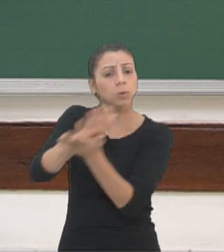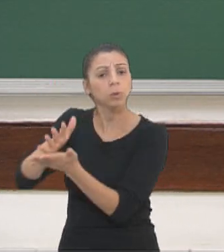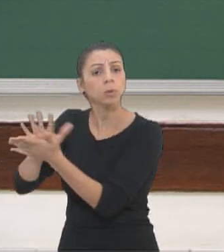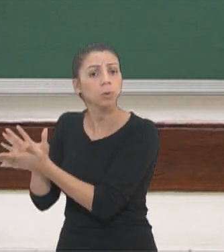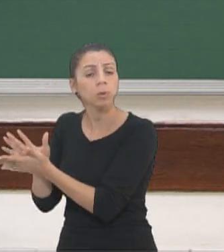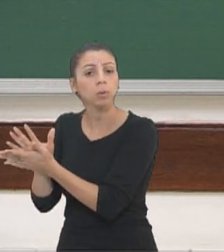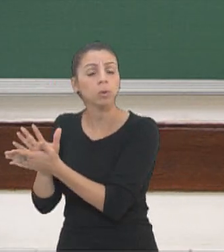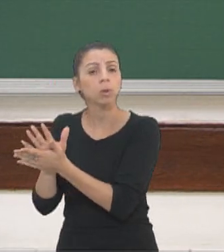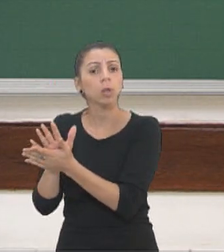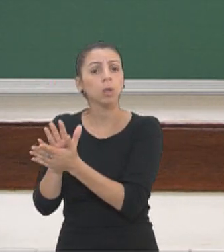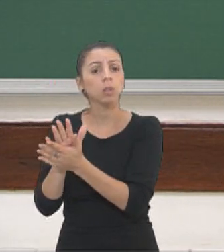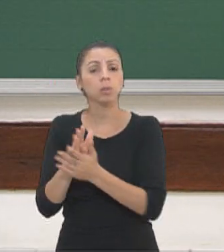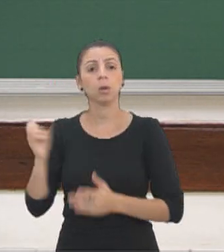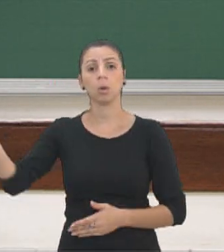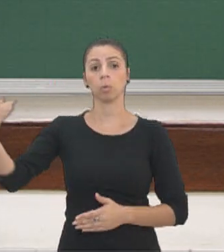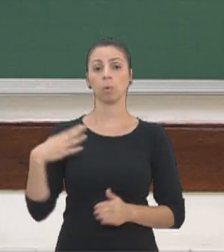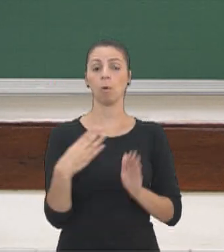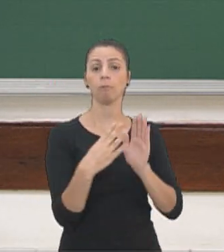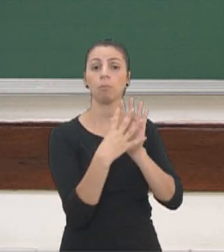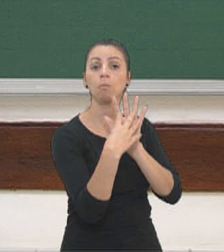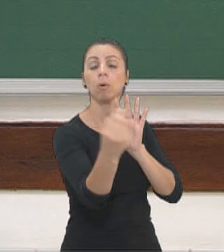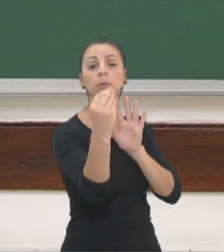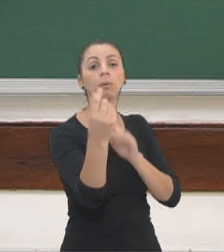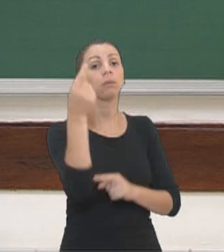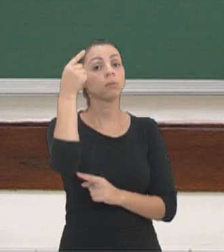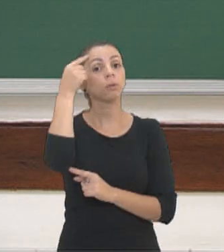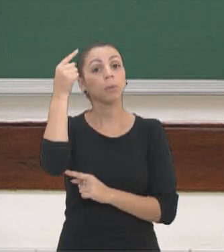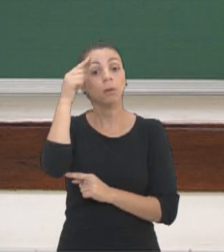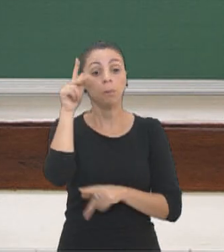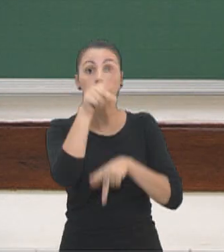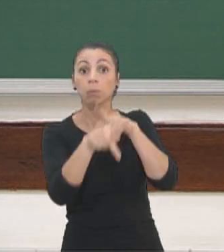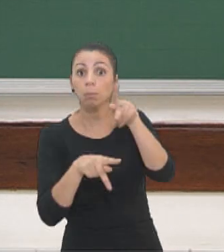esse novo modelo de pensamento,